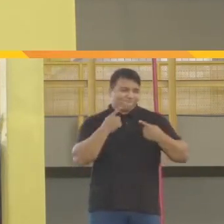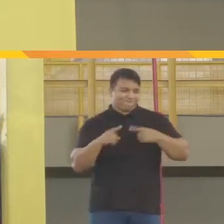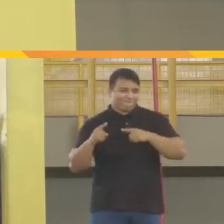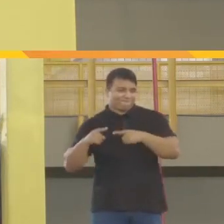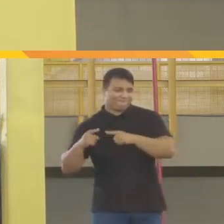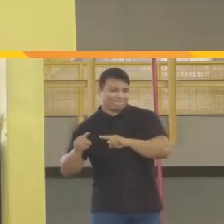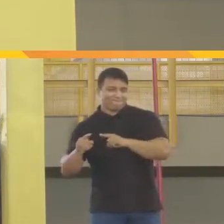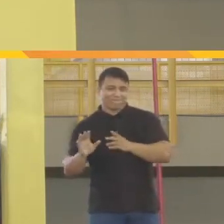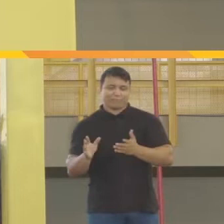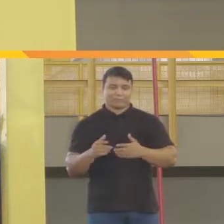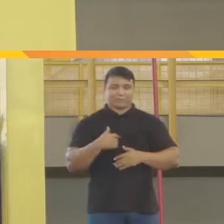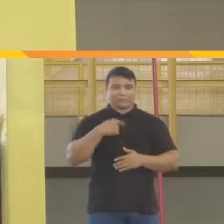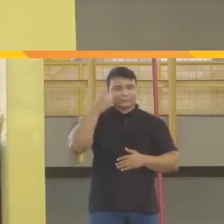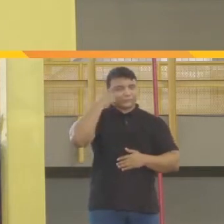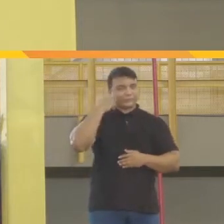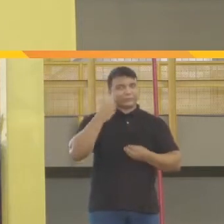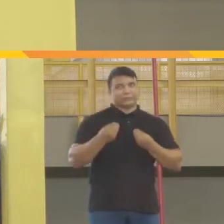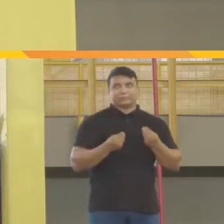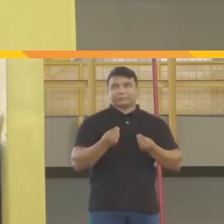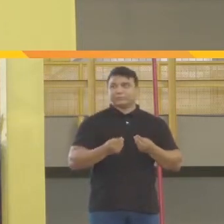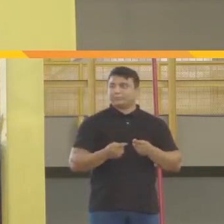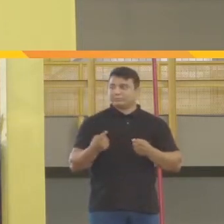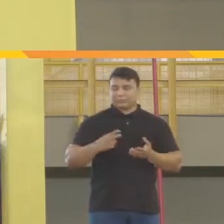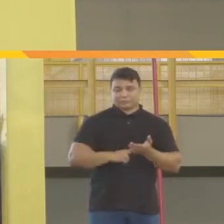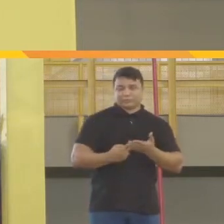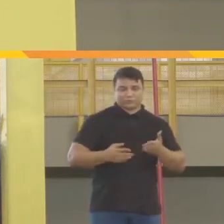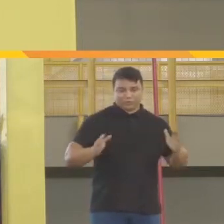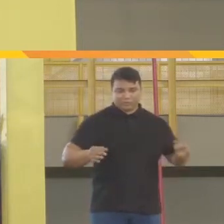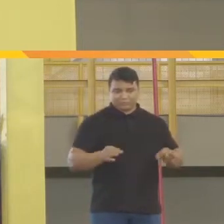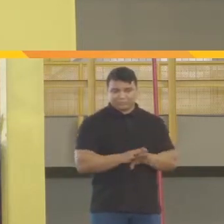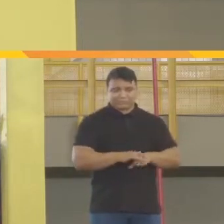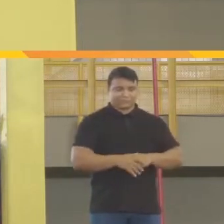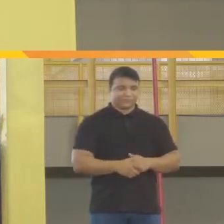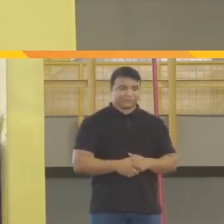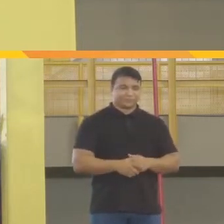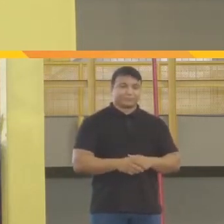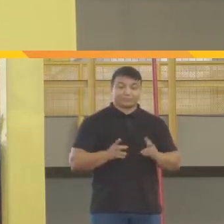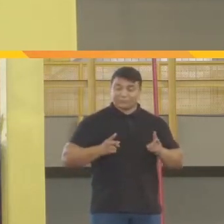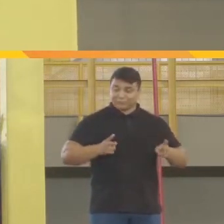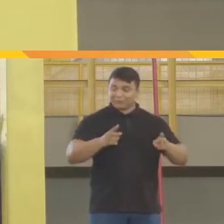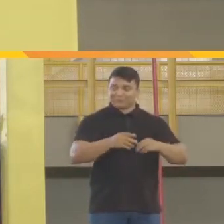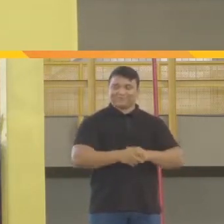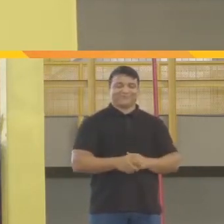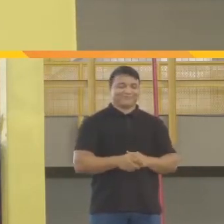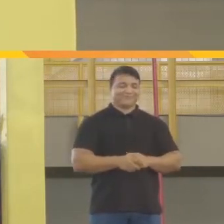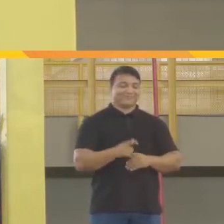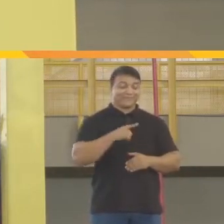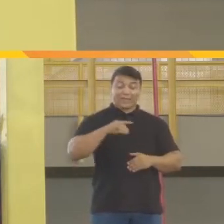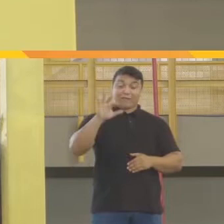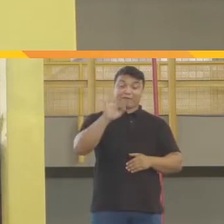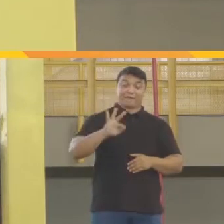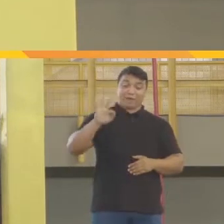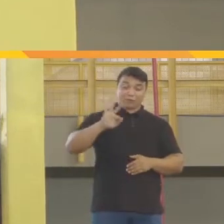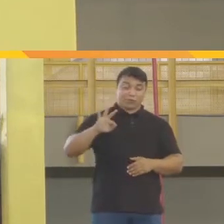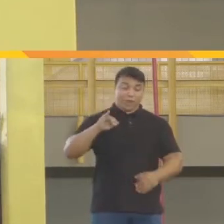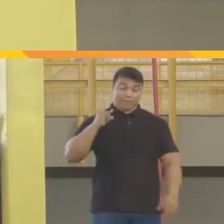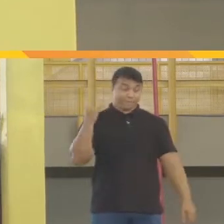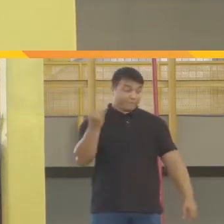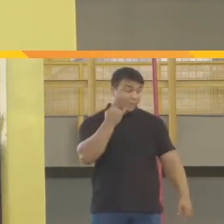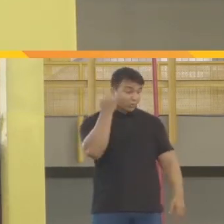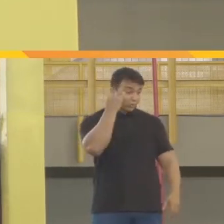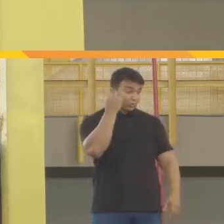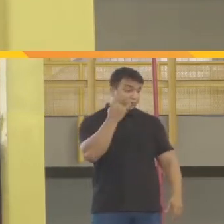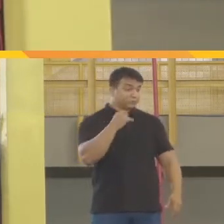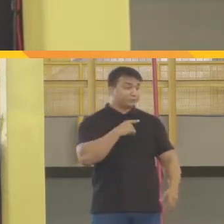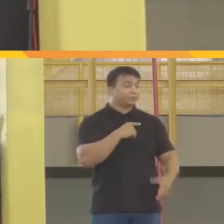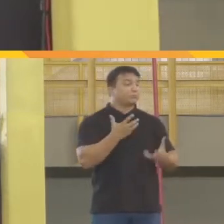Eu não sei como é que ele traduziu isso. Traduziu, mas traduziu. Vamos lá, vamos para frente. Então as faculdades eram muito importantes. O que é que eu